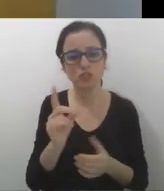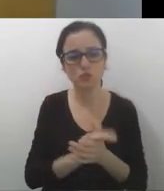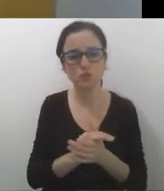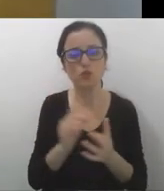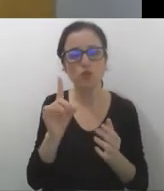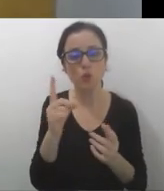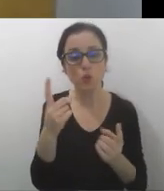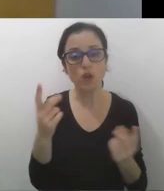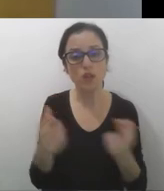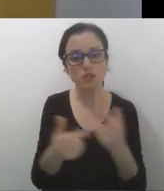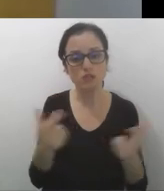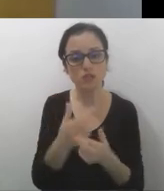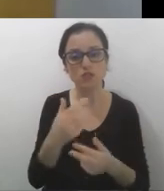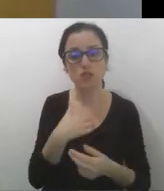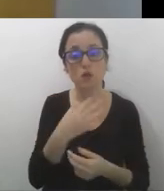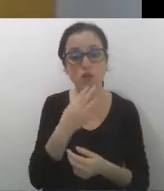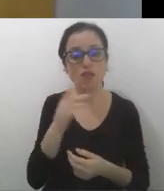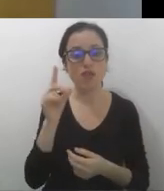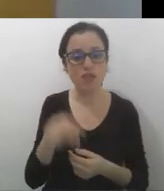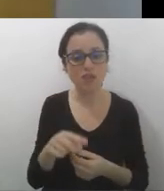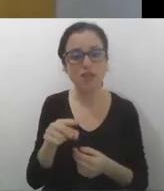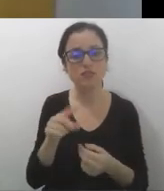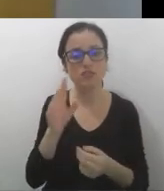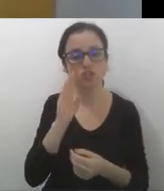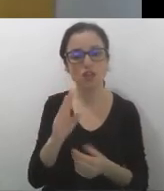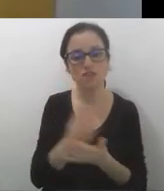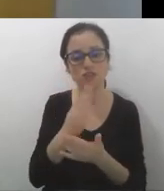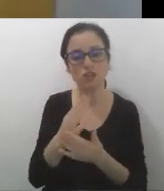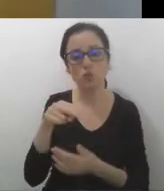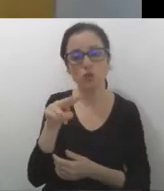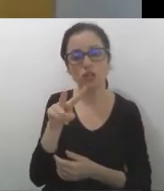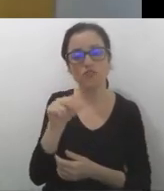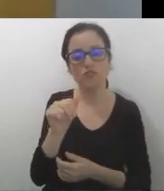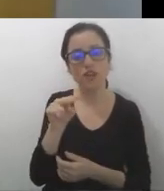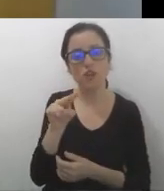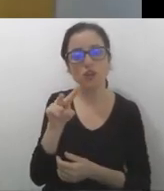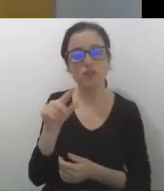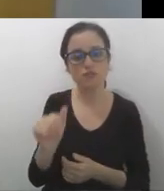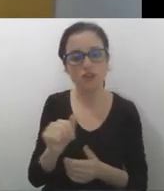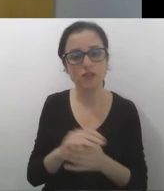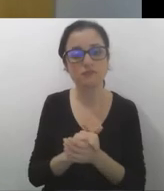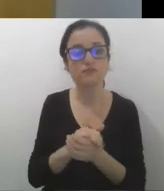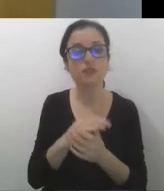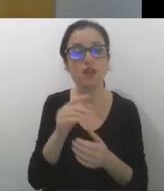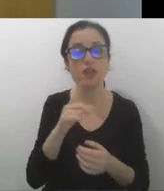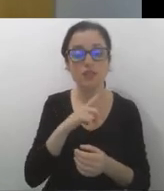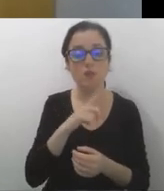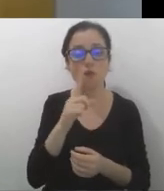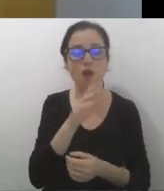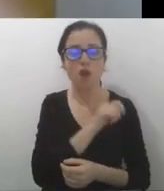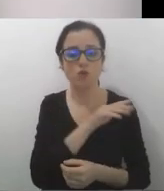Eu não conheço. A única relação que eu conheço é indireta pela revista Nueva Visione.